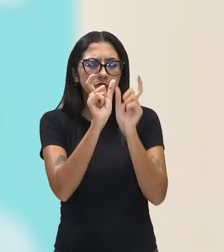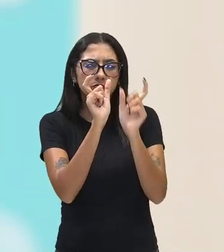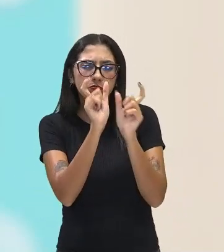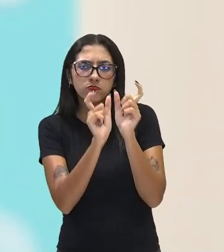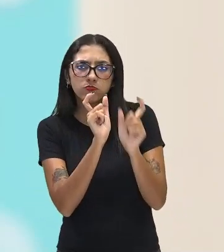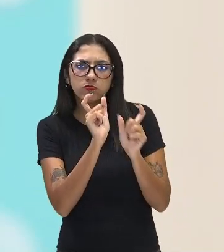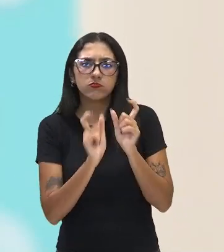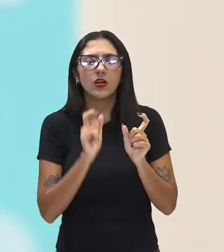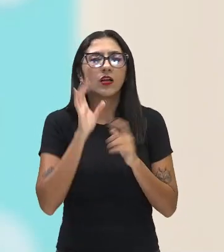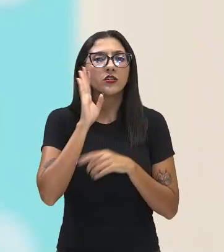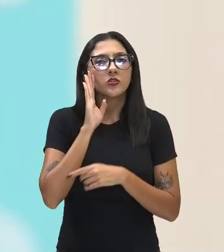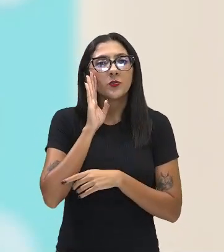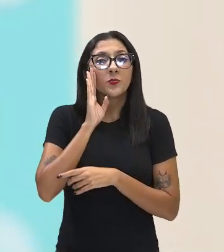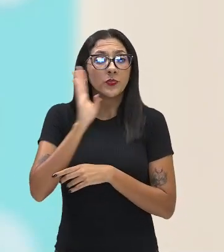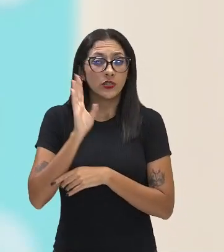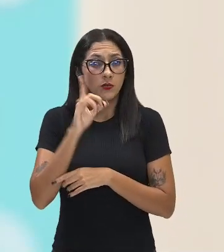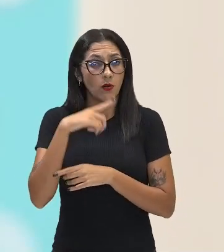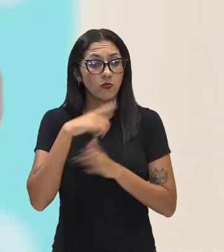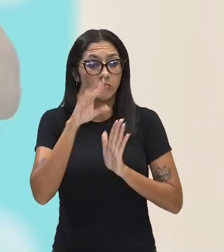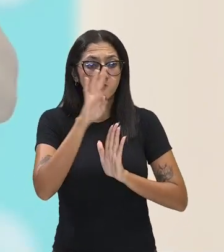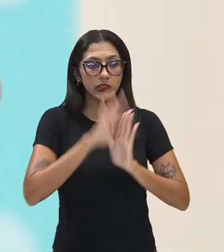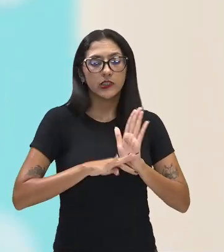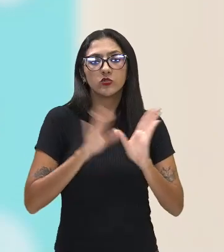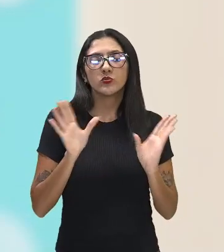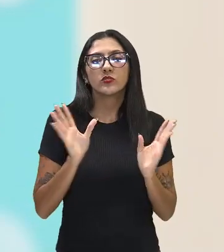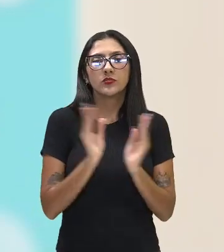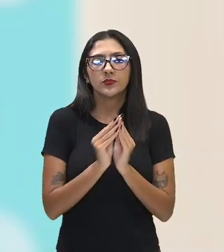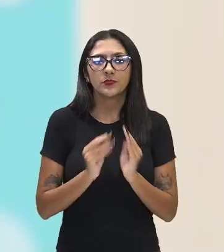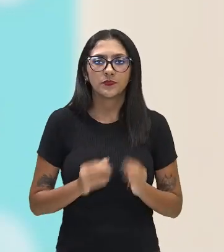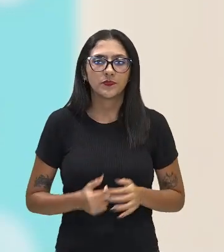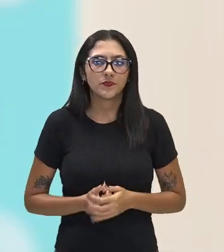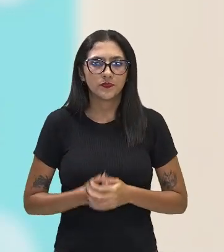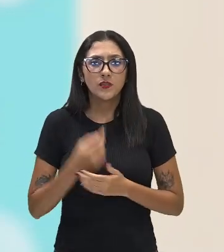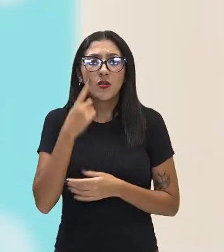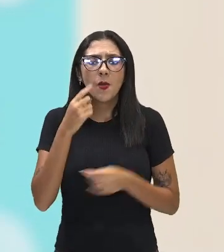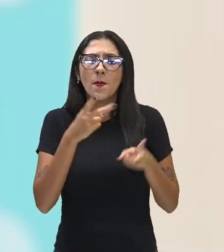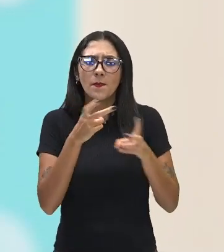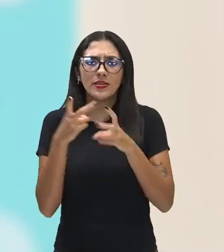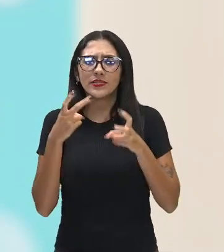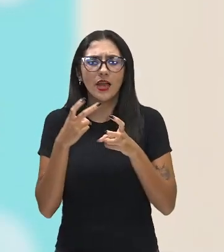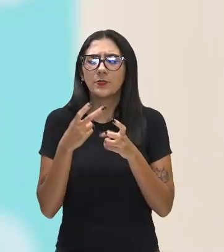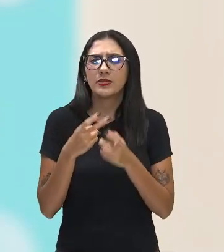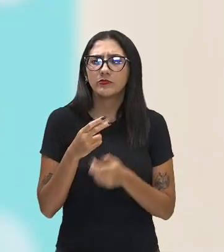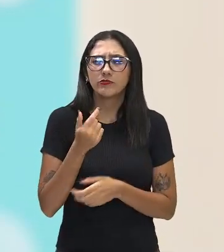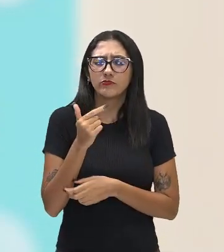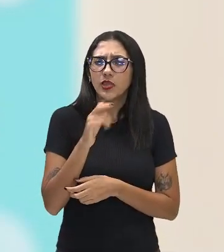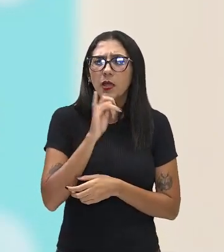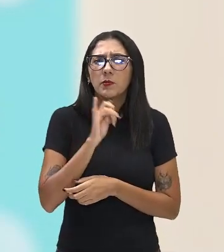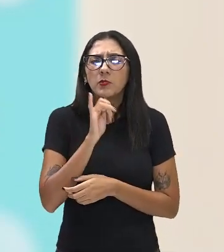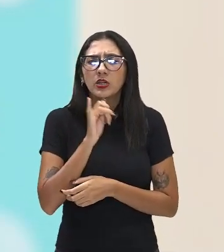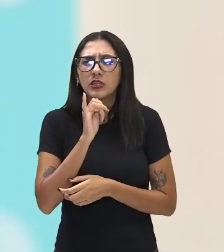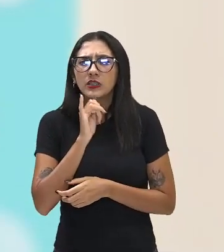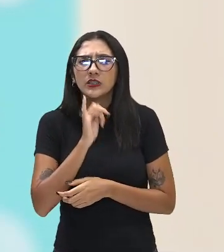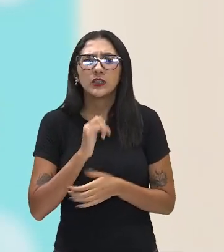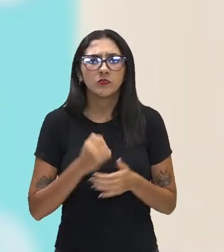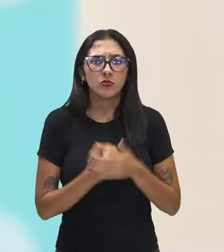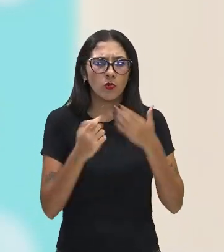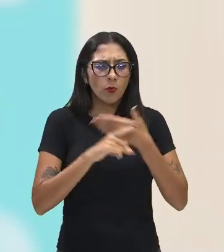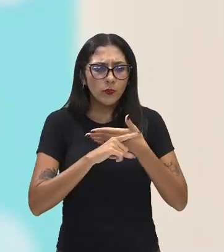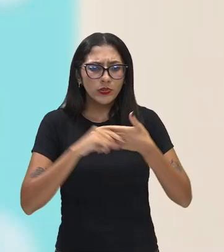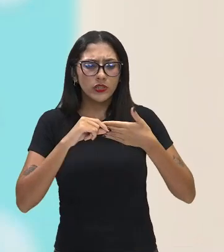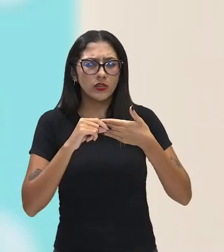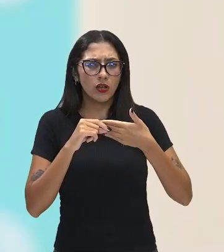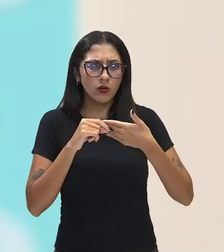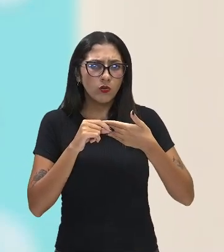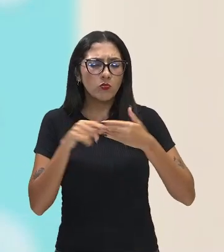fundamentais desse resumo. E veja que não se modifica, não tem a impressão do autor, ele não vai falar nada, é